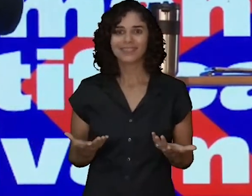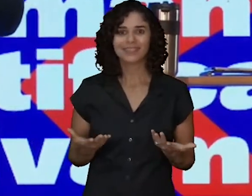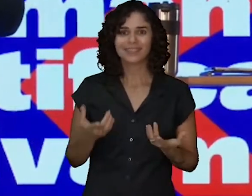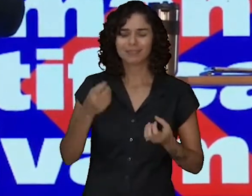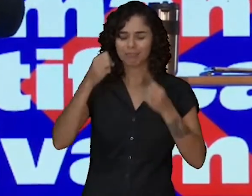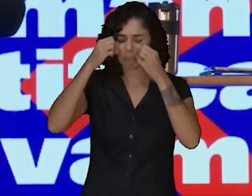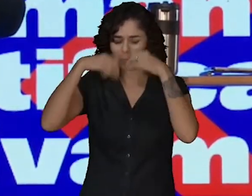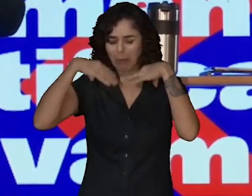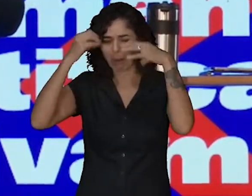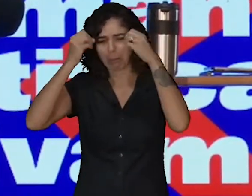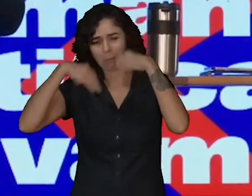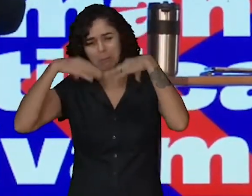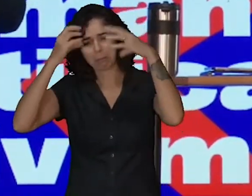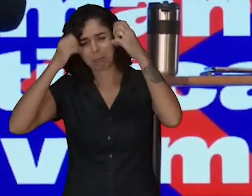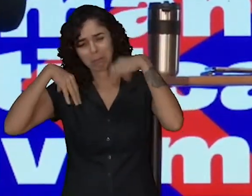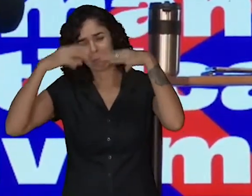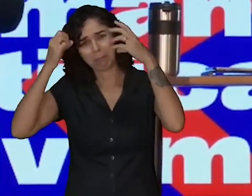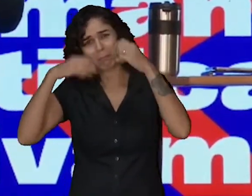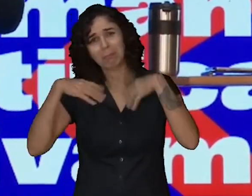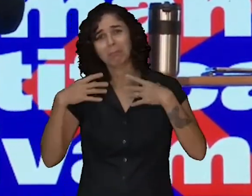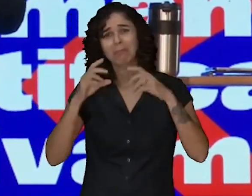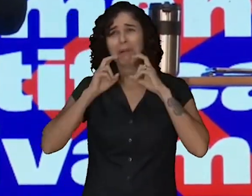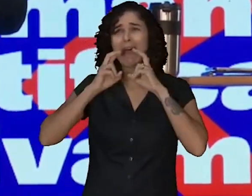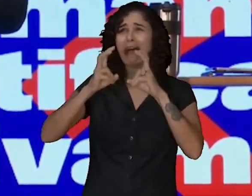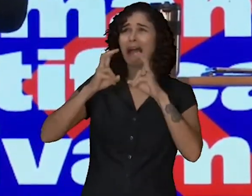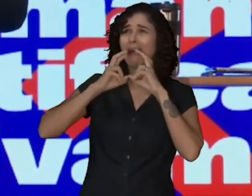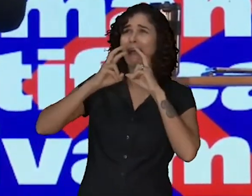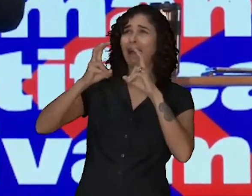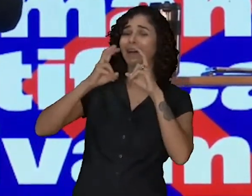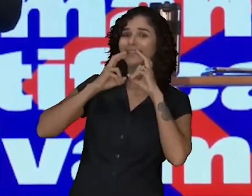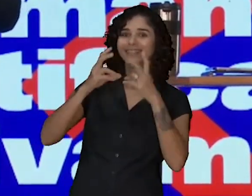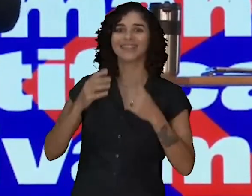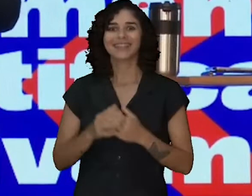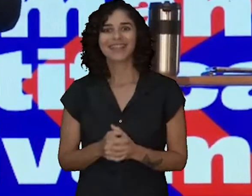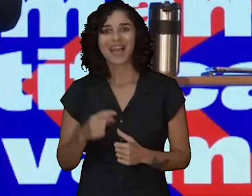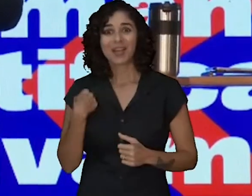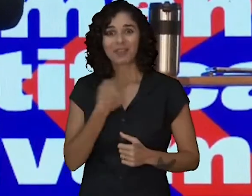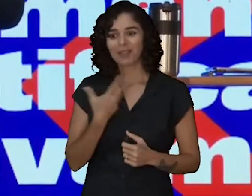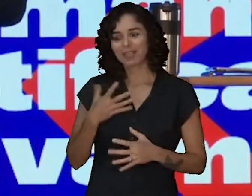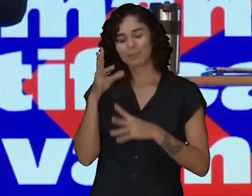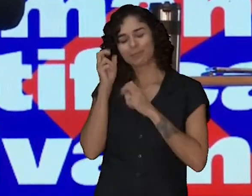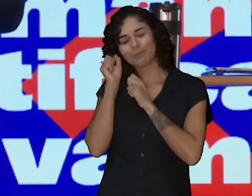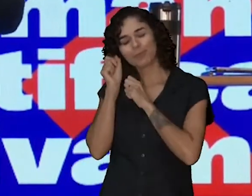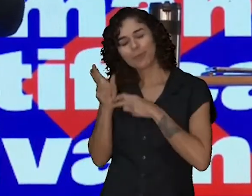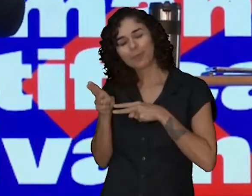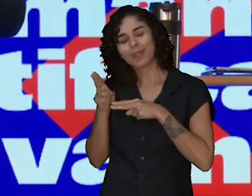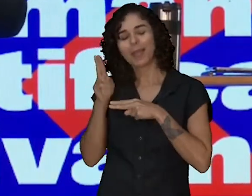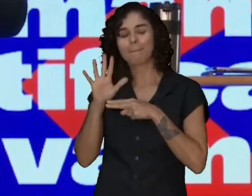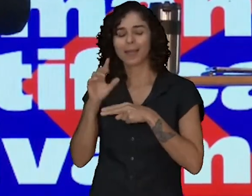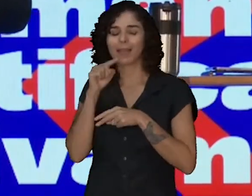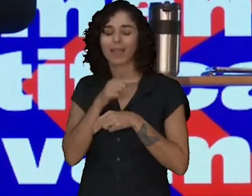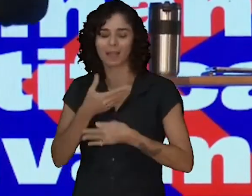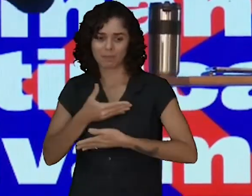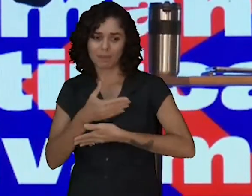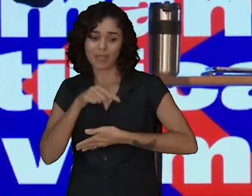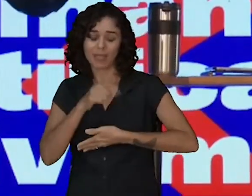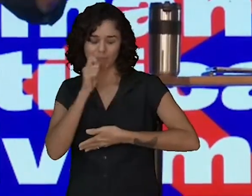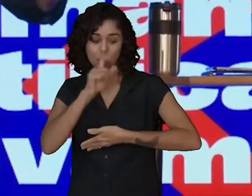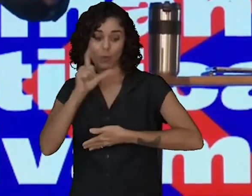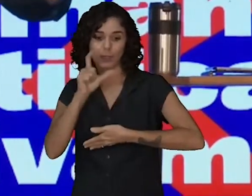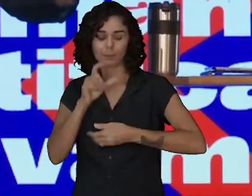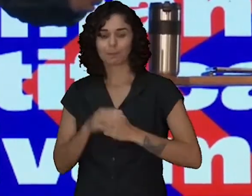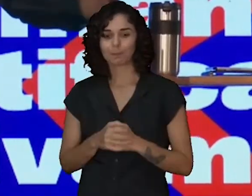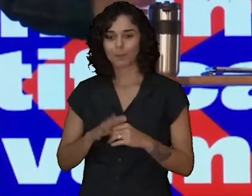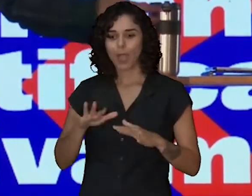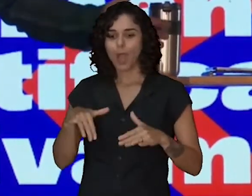Chora demais. Quando a gente quer dormir, ele quer ficar acordado. Quando a gente pode ficar